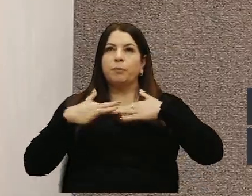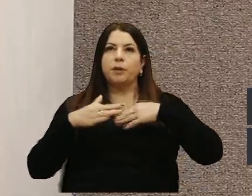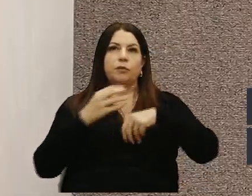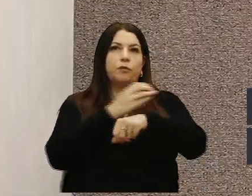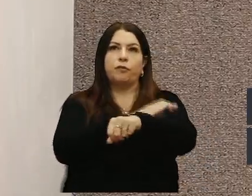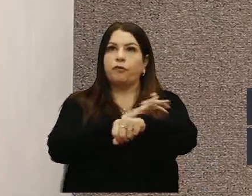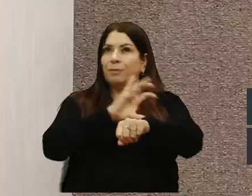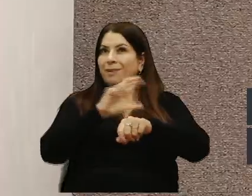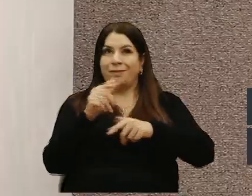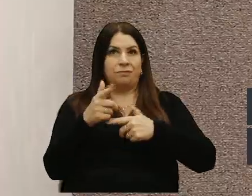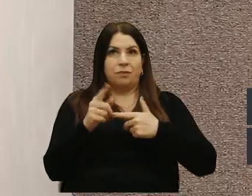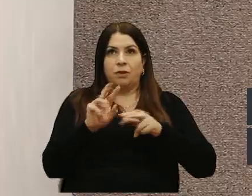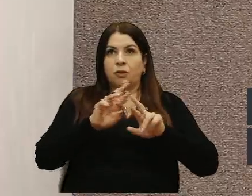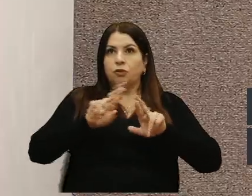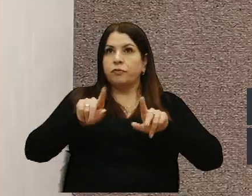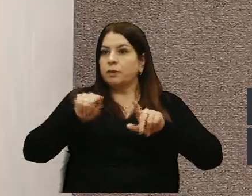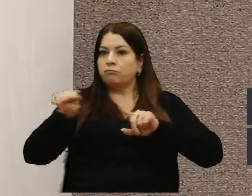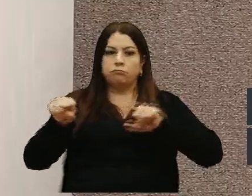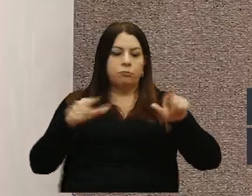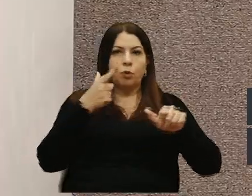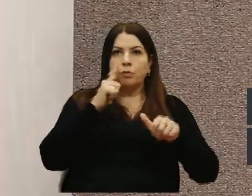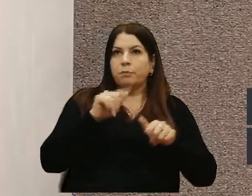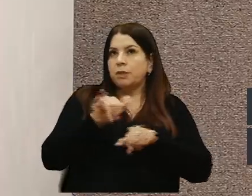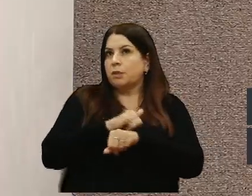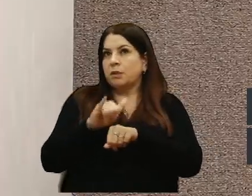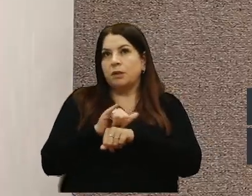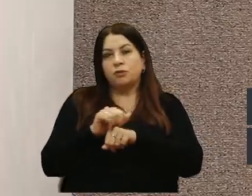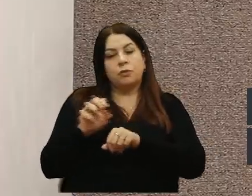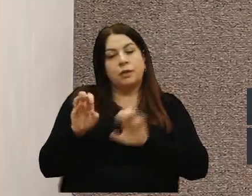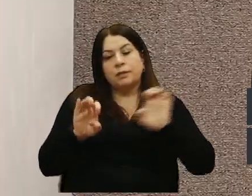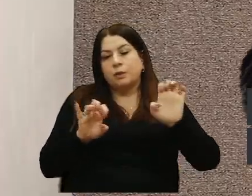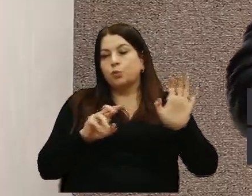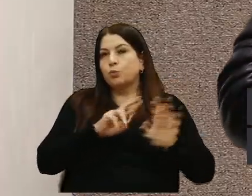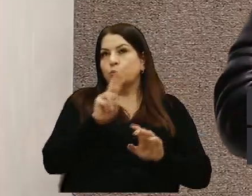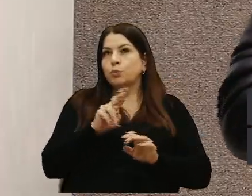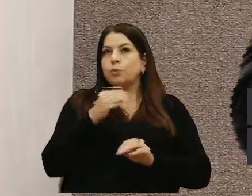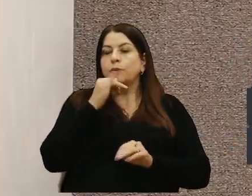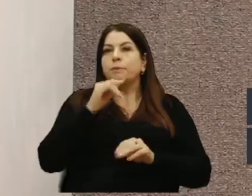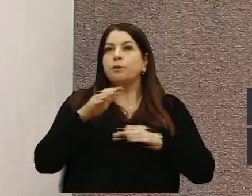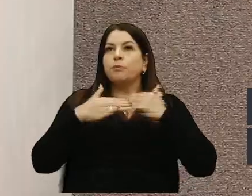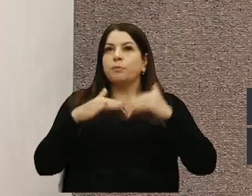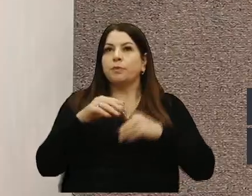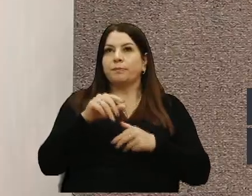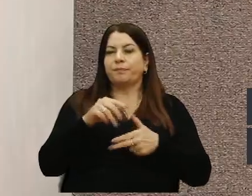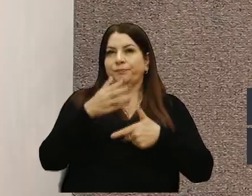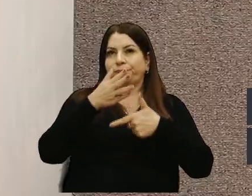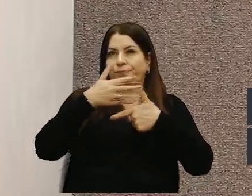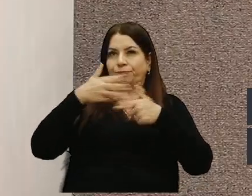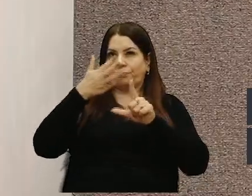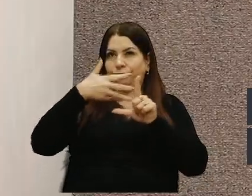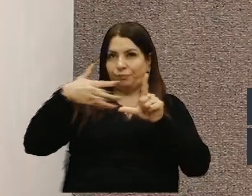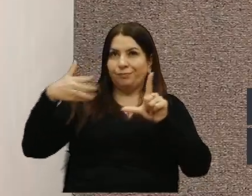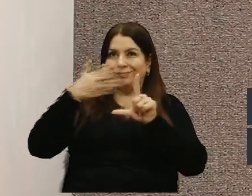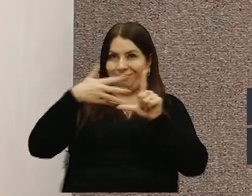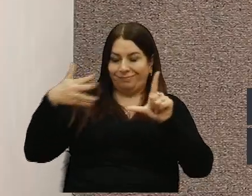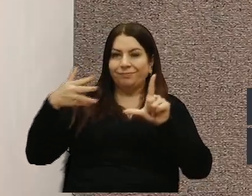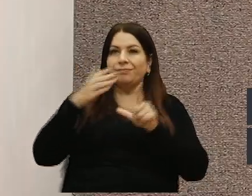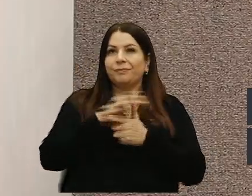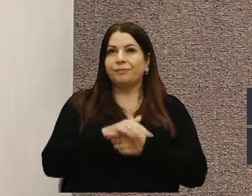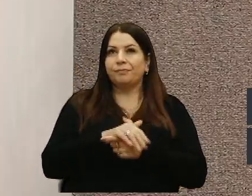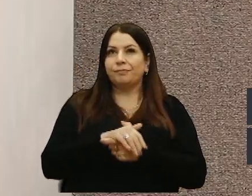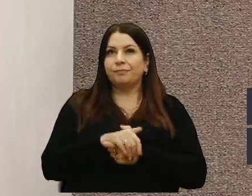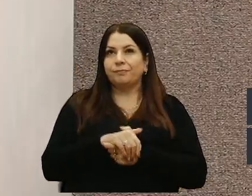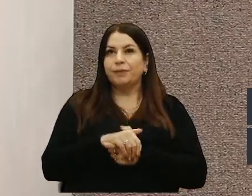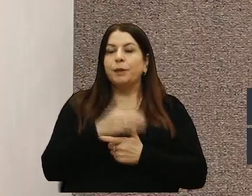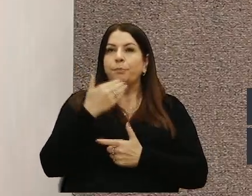exatamente essa. Dividir para conquistar, é uma estratégia que a esquerda usou. Por exemplo, o movimento LGBTQIA+, para